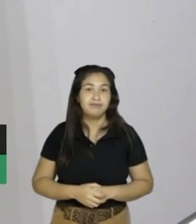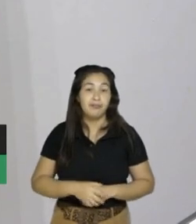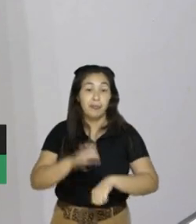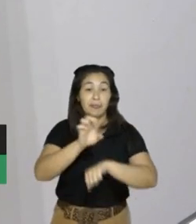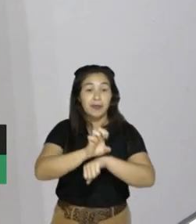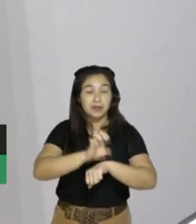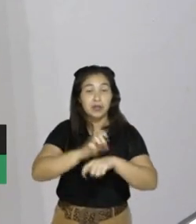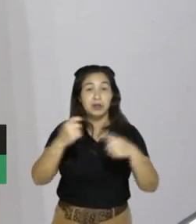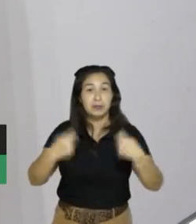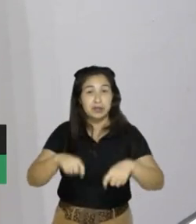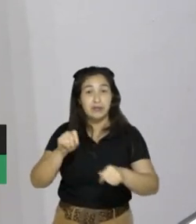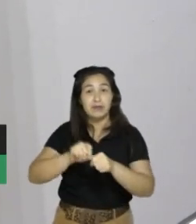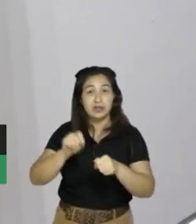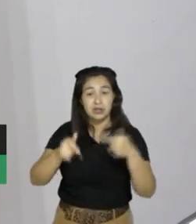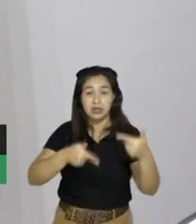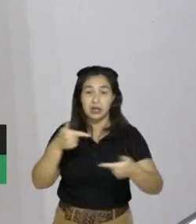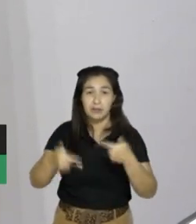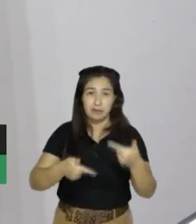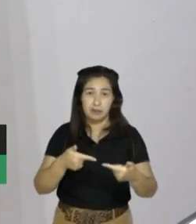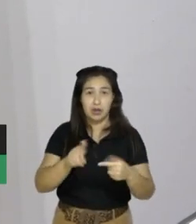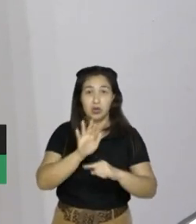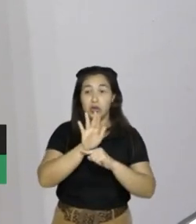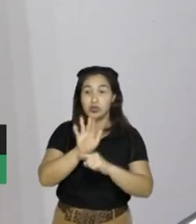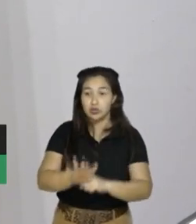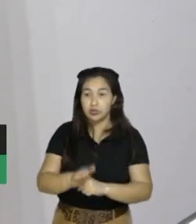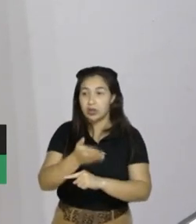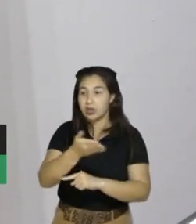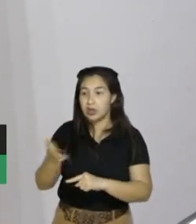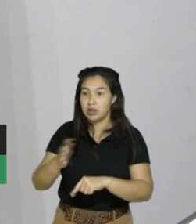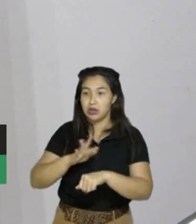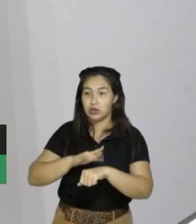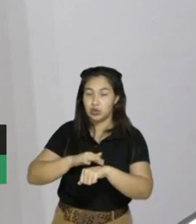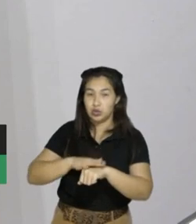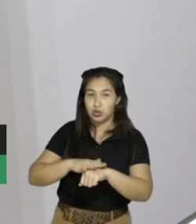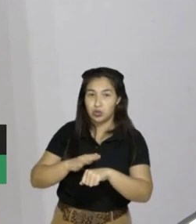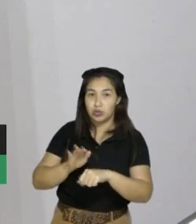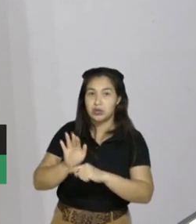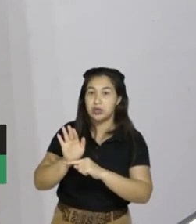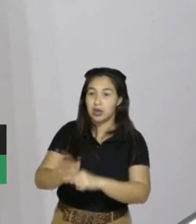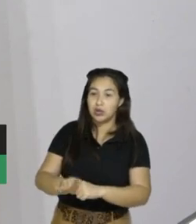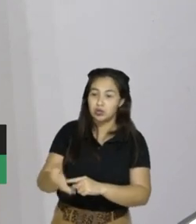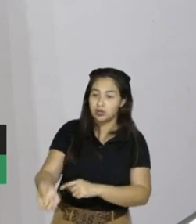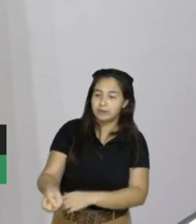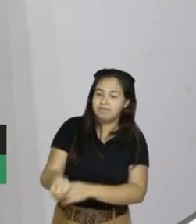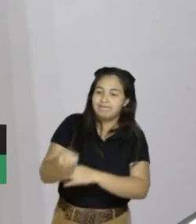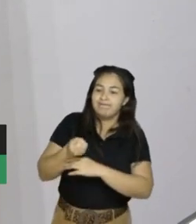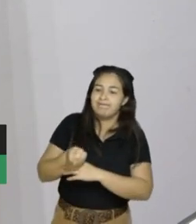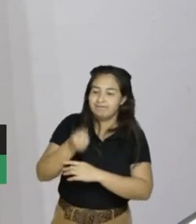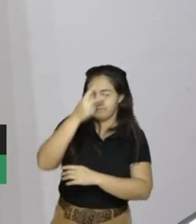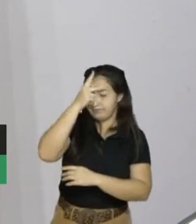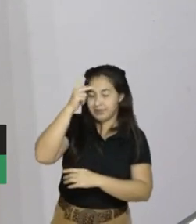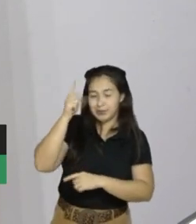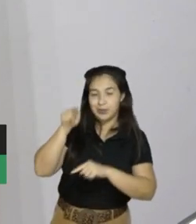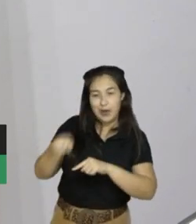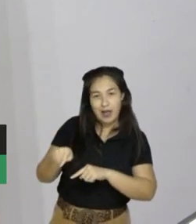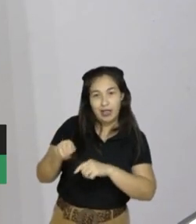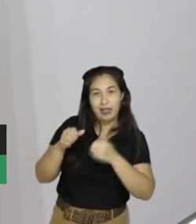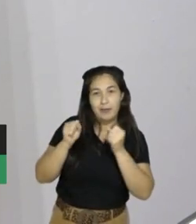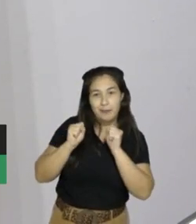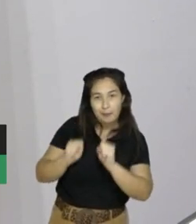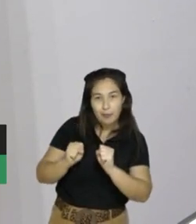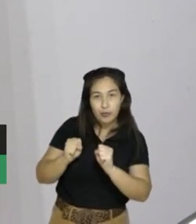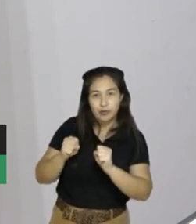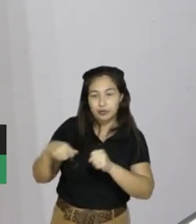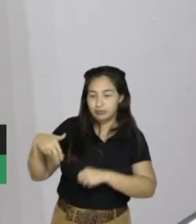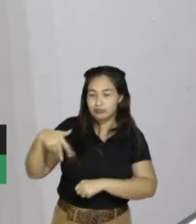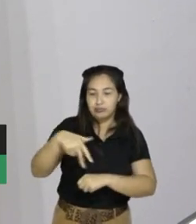precisa que é o momento da doença o Estado tem que estar com a mão disposta para puxar a pessoa e a pessoa poder seguir seu